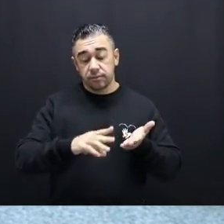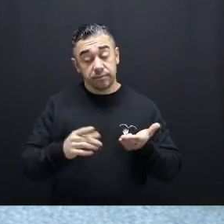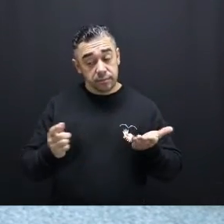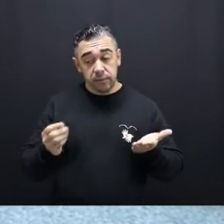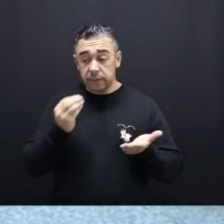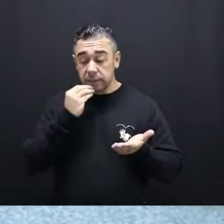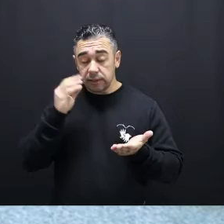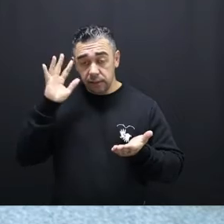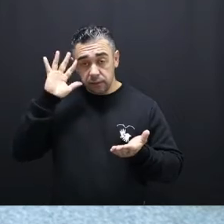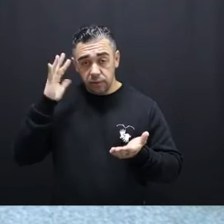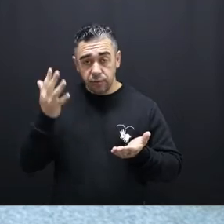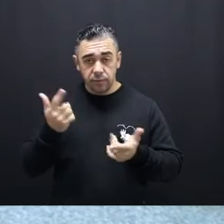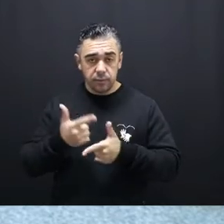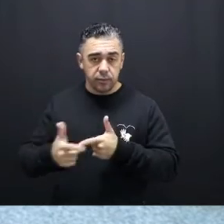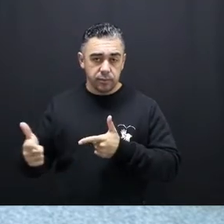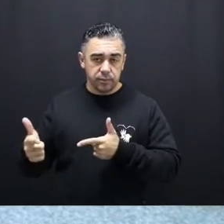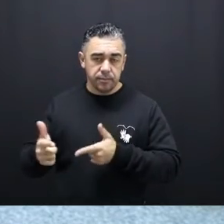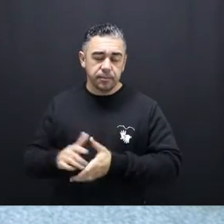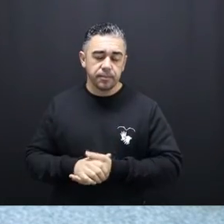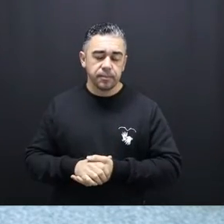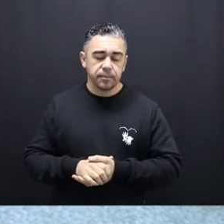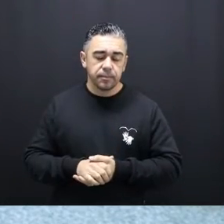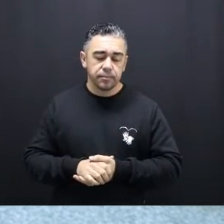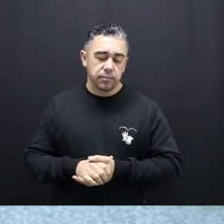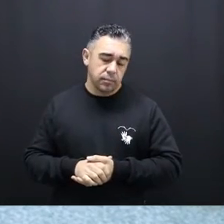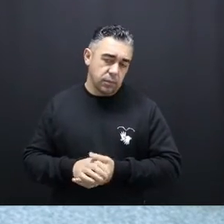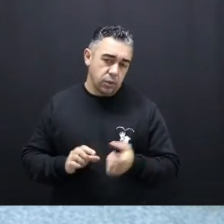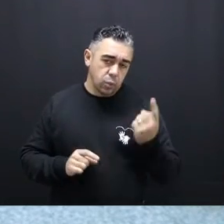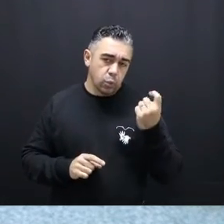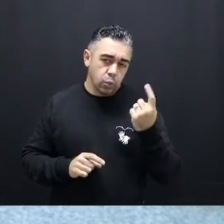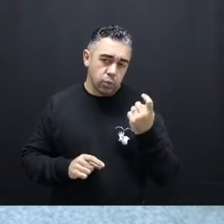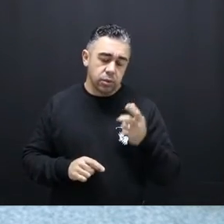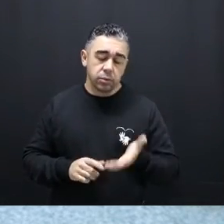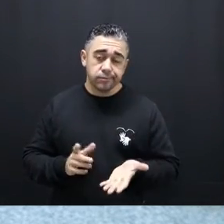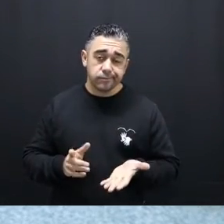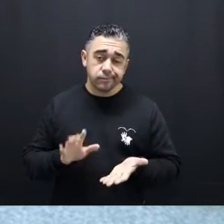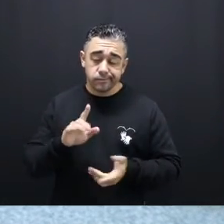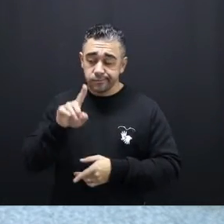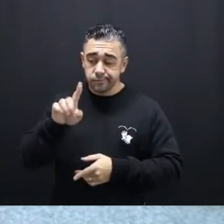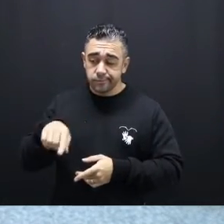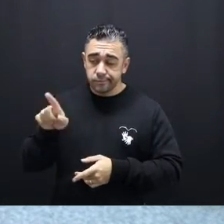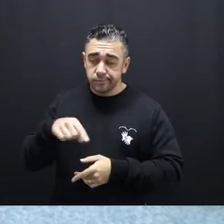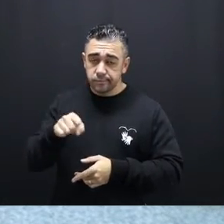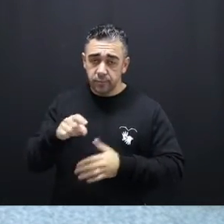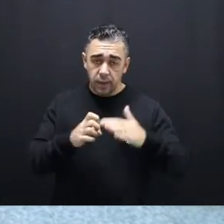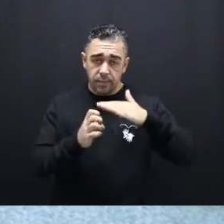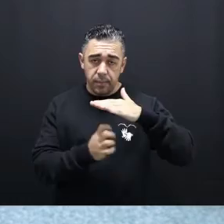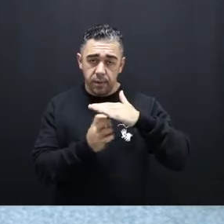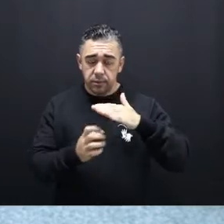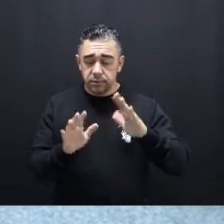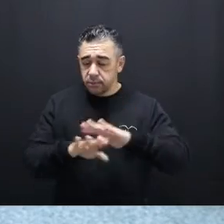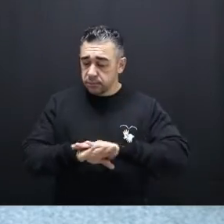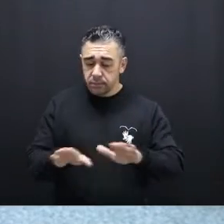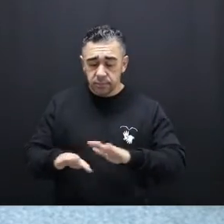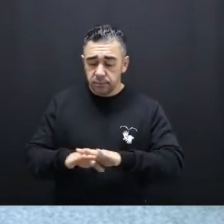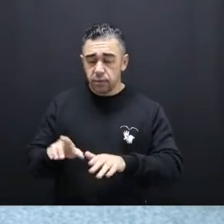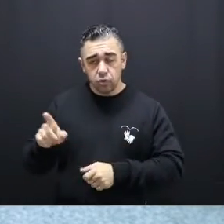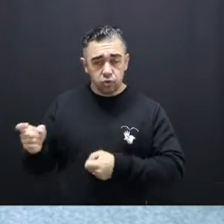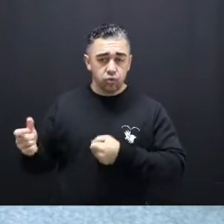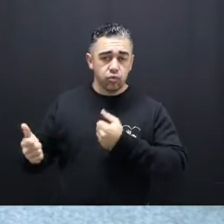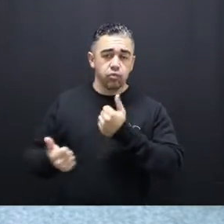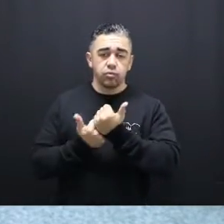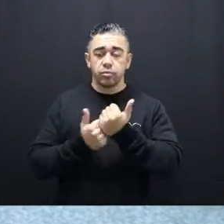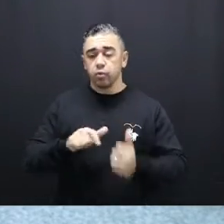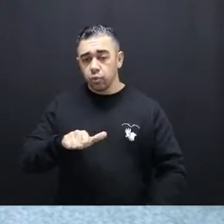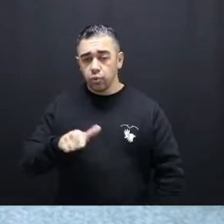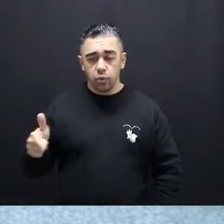solução é a solução é única é uma intervenção na sua empresa mas eu não tenho mais controle um monte de operar aqui na